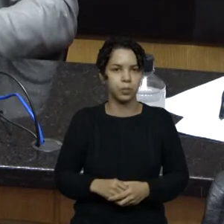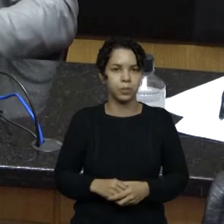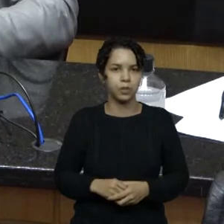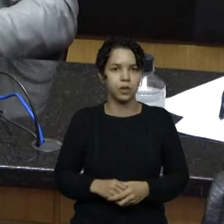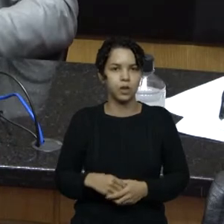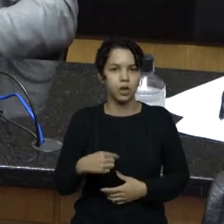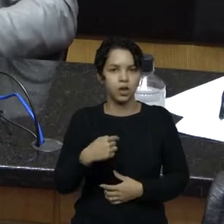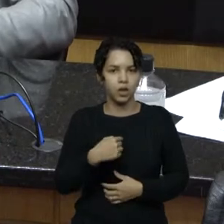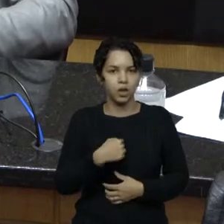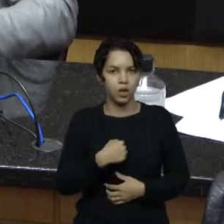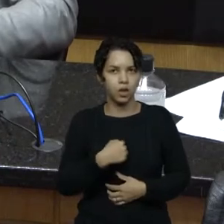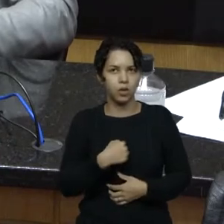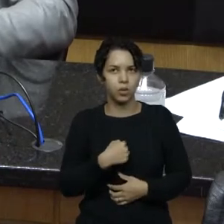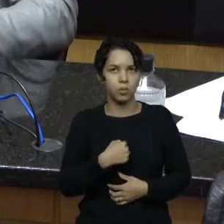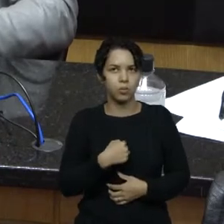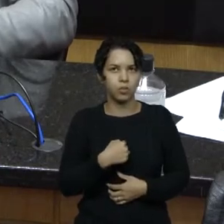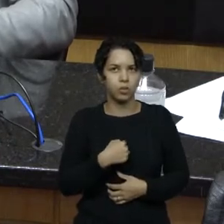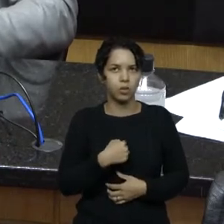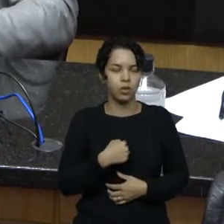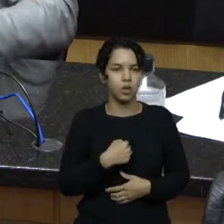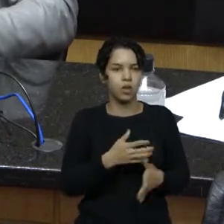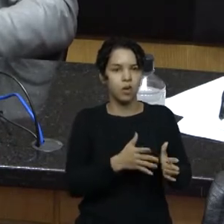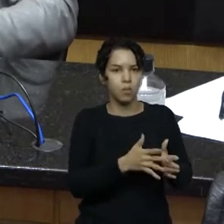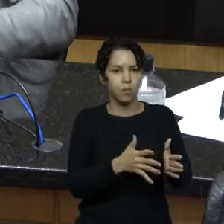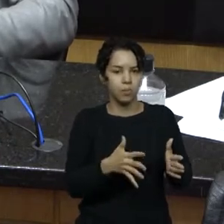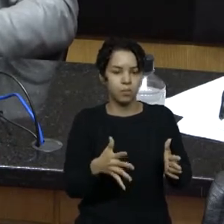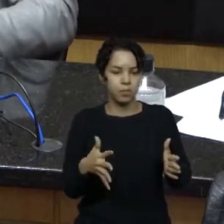fiquei esse tempo todo